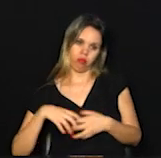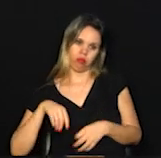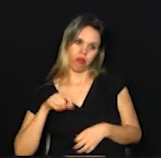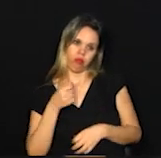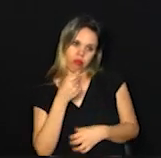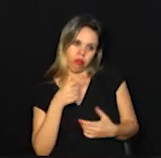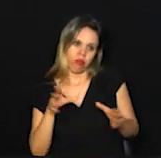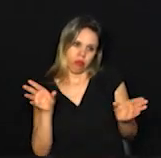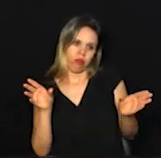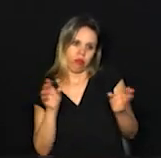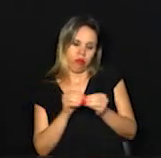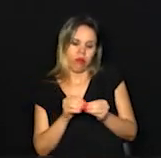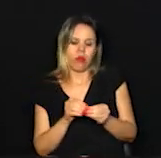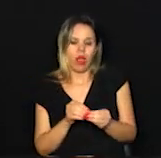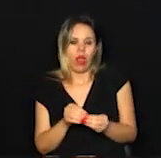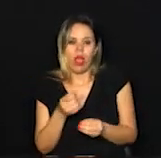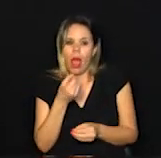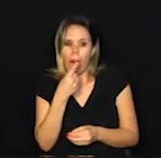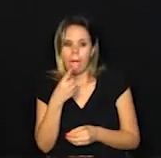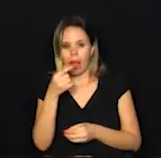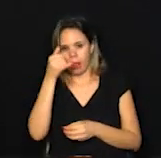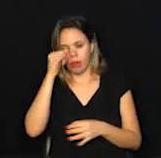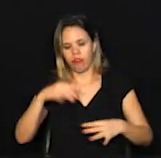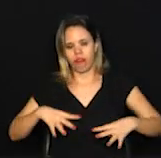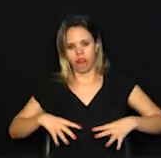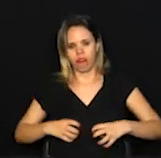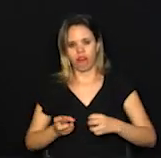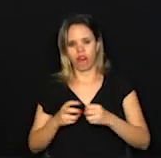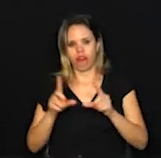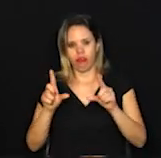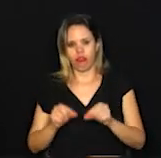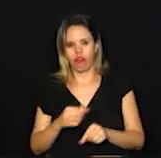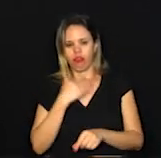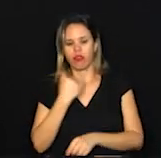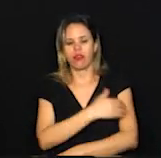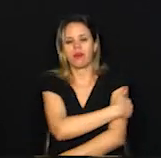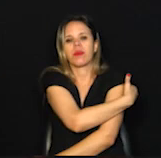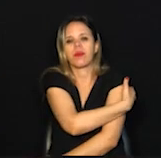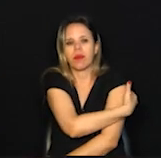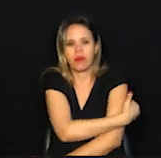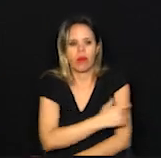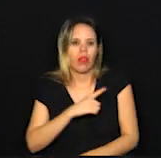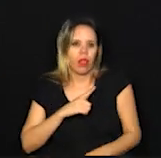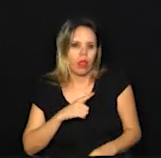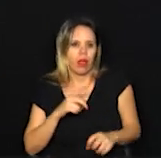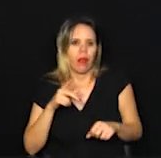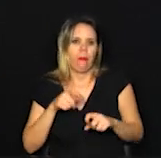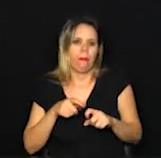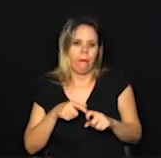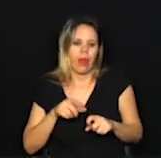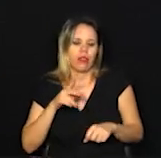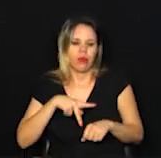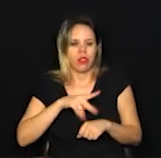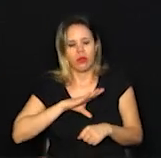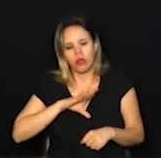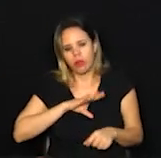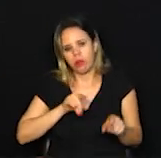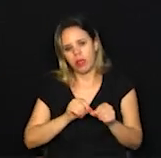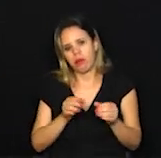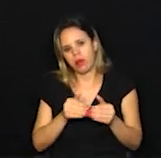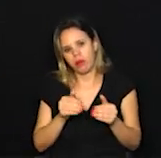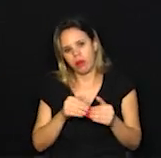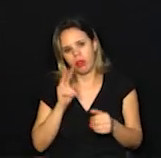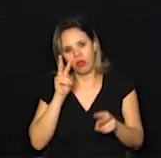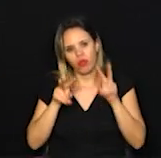chegou à conclusão que a ivermectina diminui a morbimortalidade da doença. Temos os médicos de Portugal pedindo, porque também